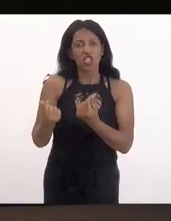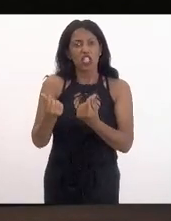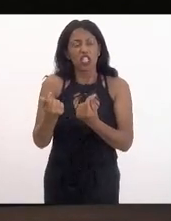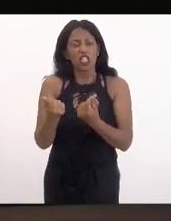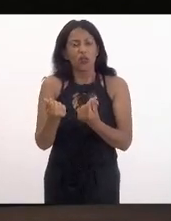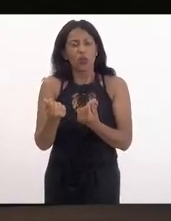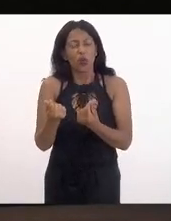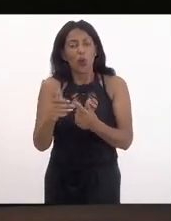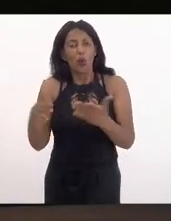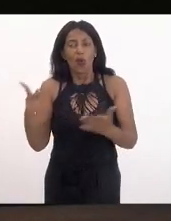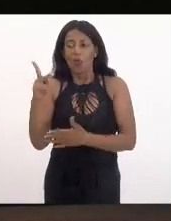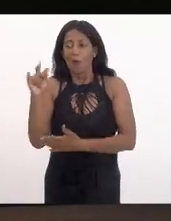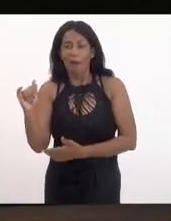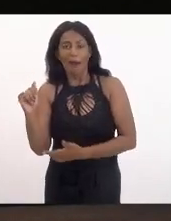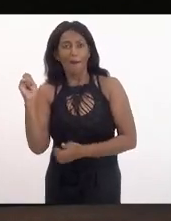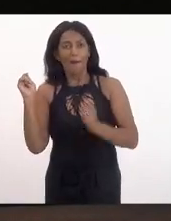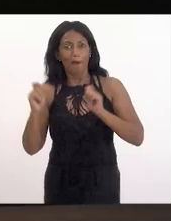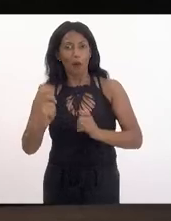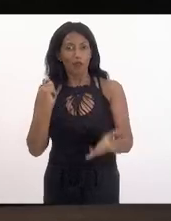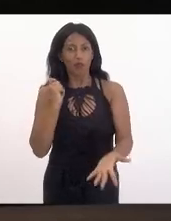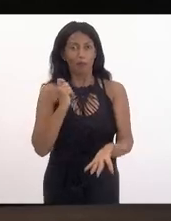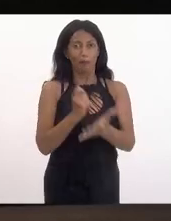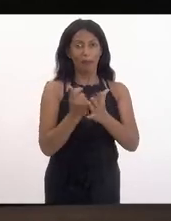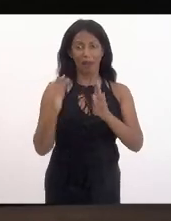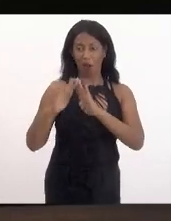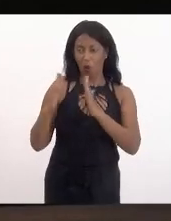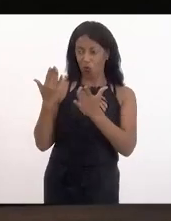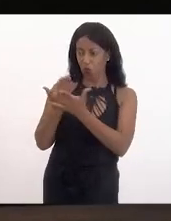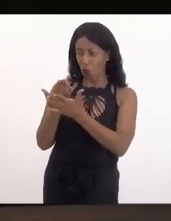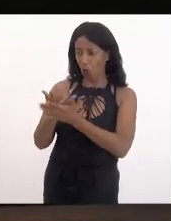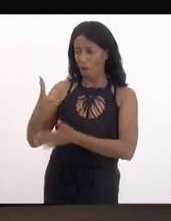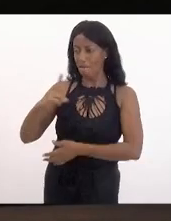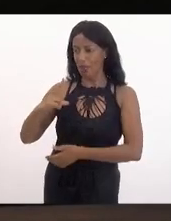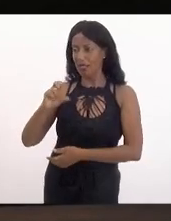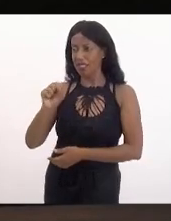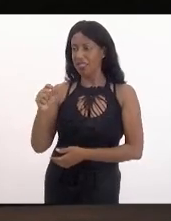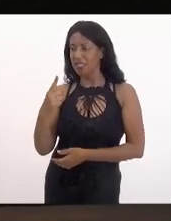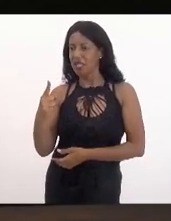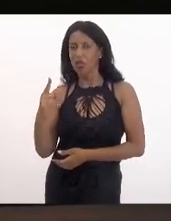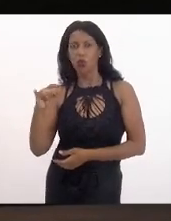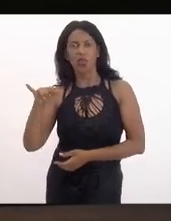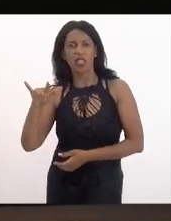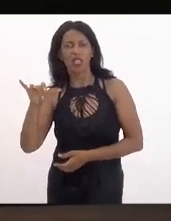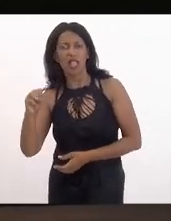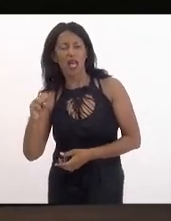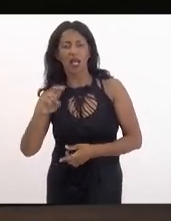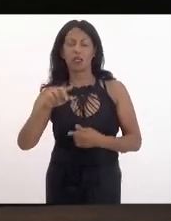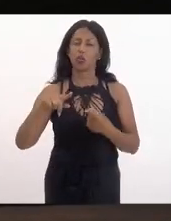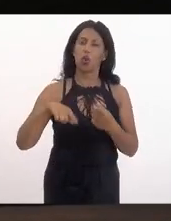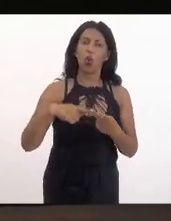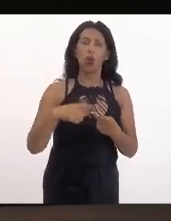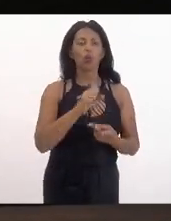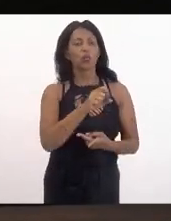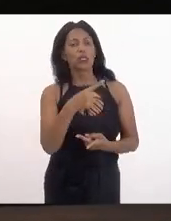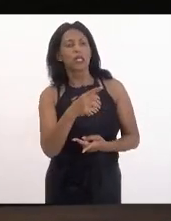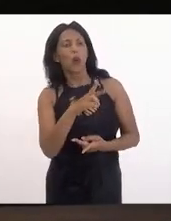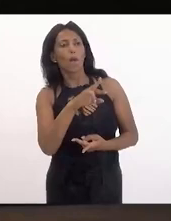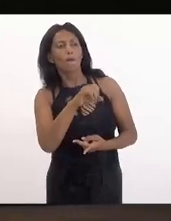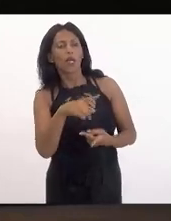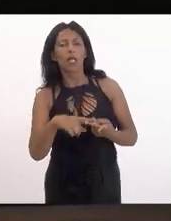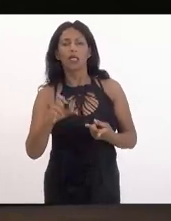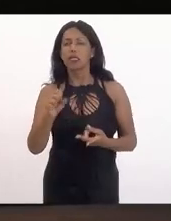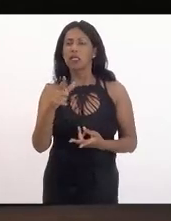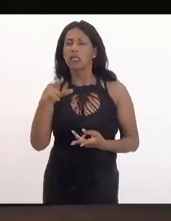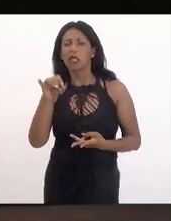é quando o pai em um colégio Santo Inácio bom Colégio é São Bento o